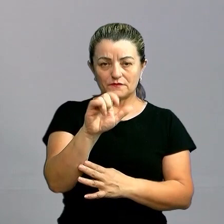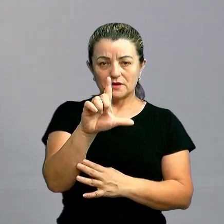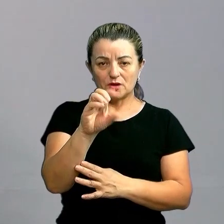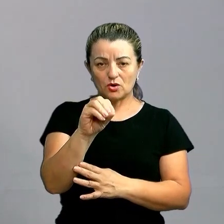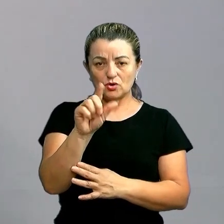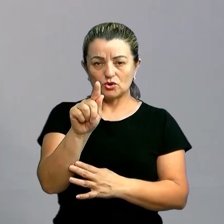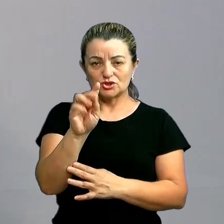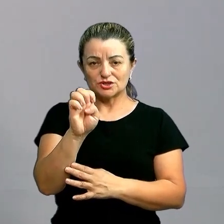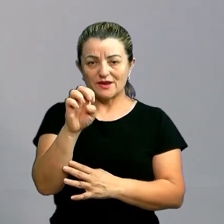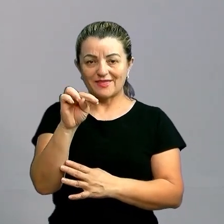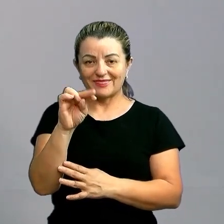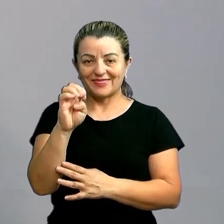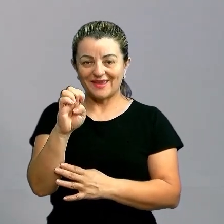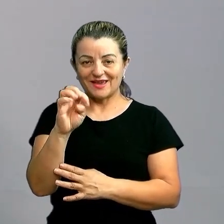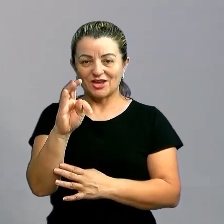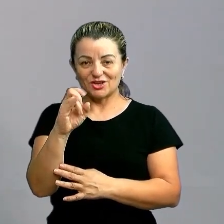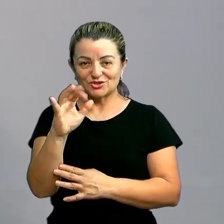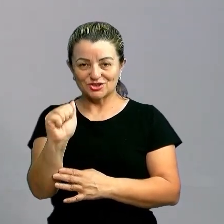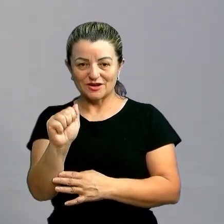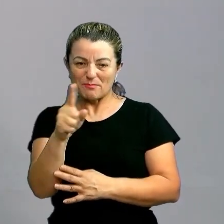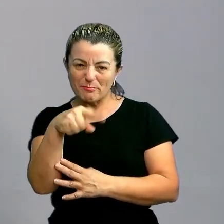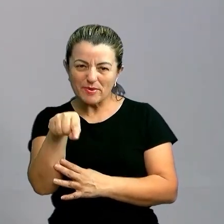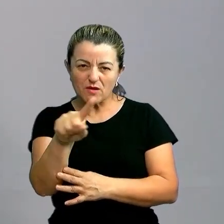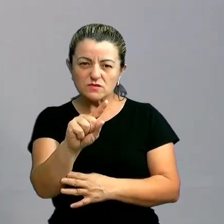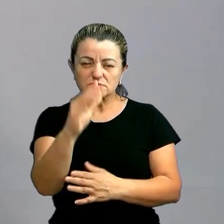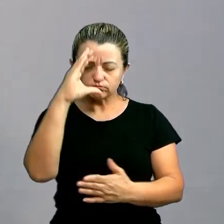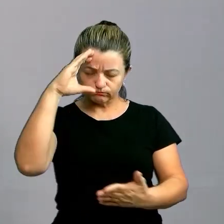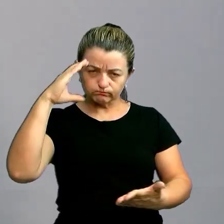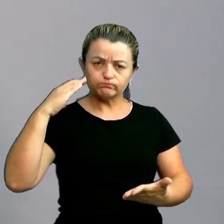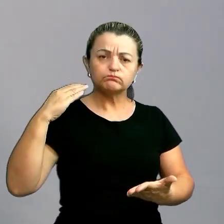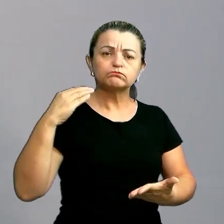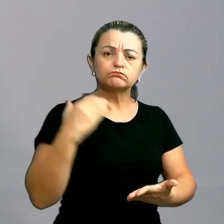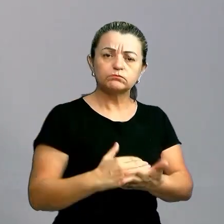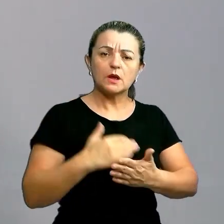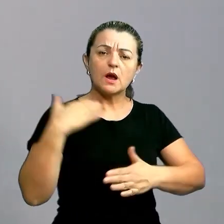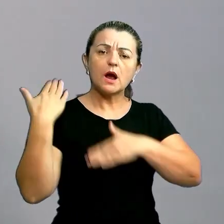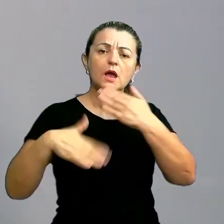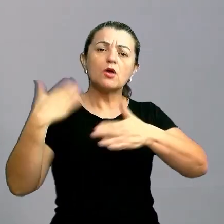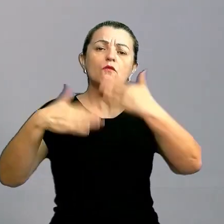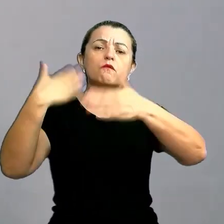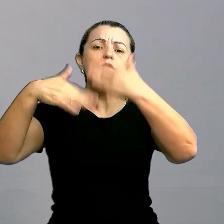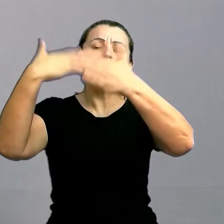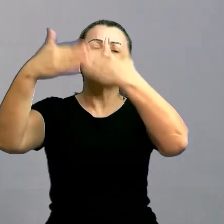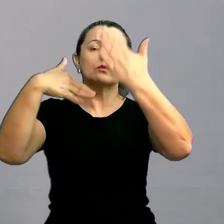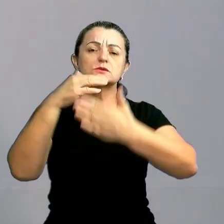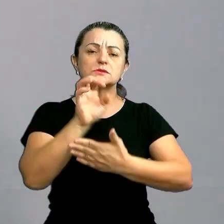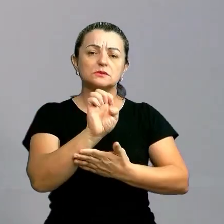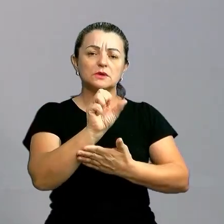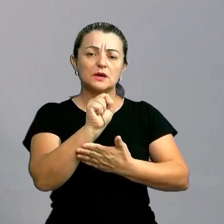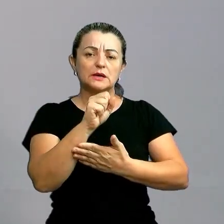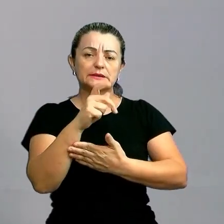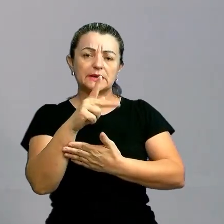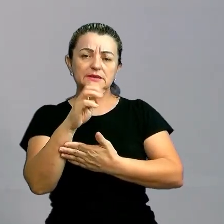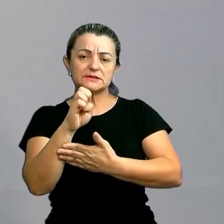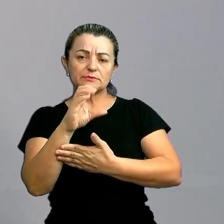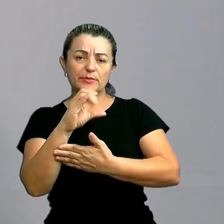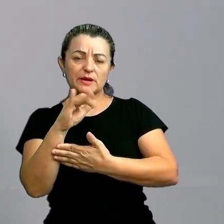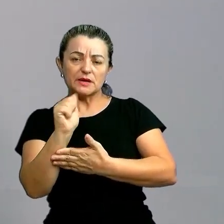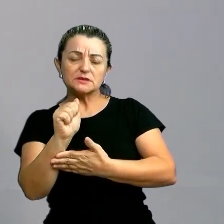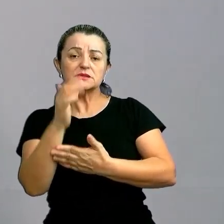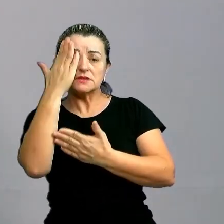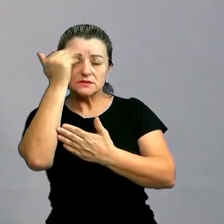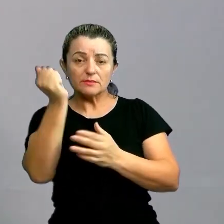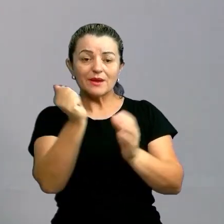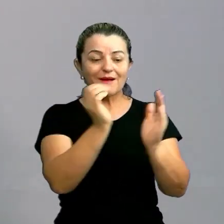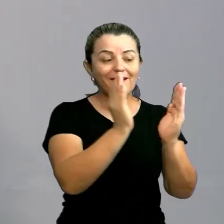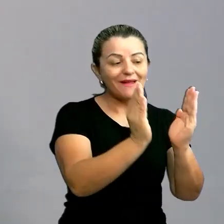das espécies e sobre a classificação ou a diferença entre cada uma